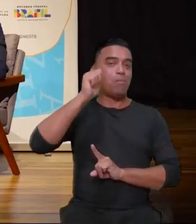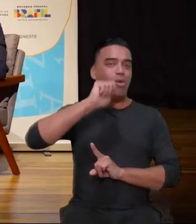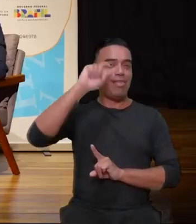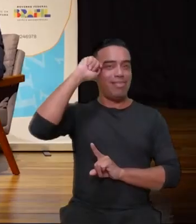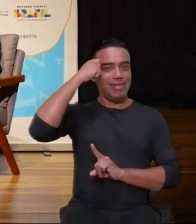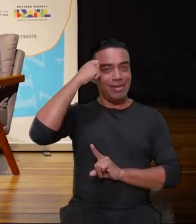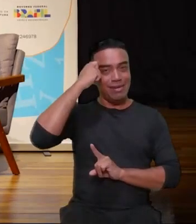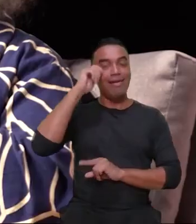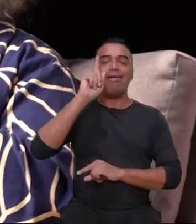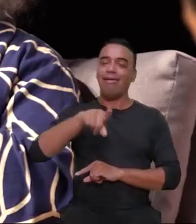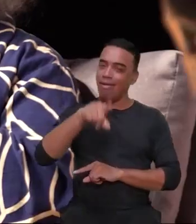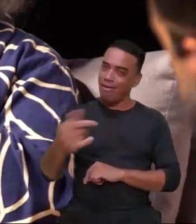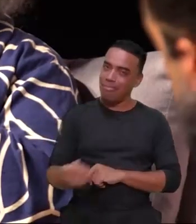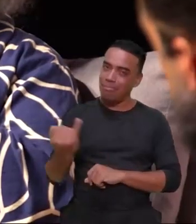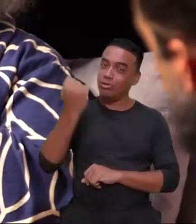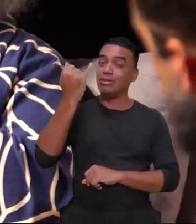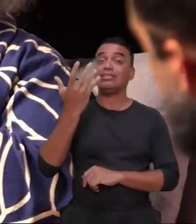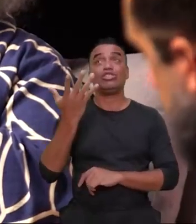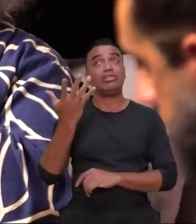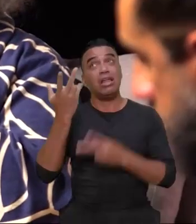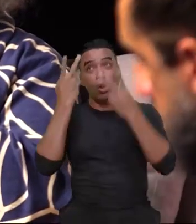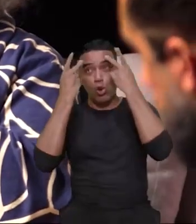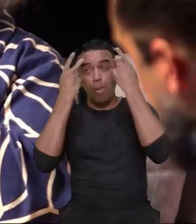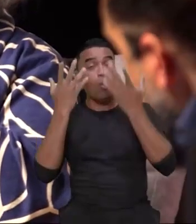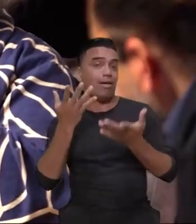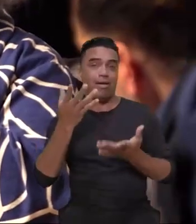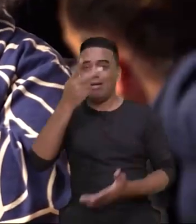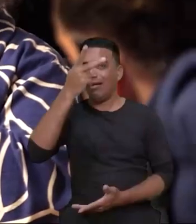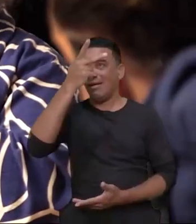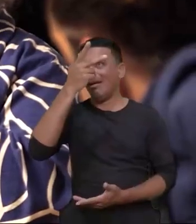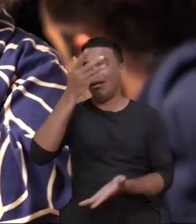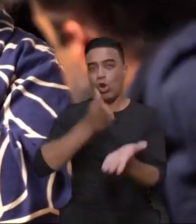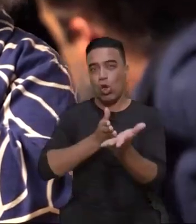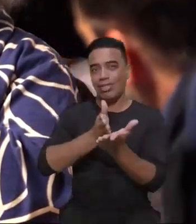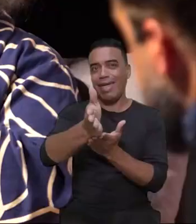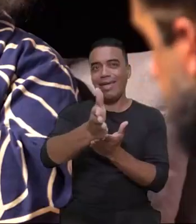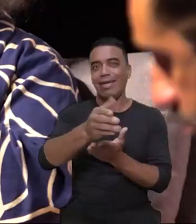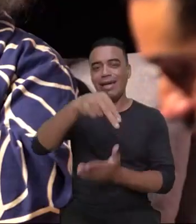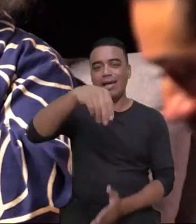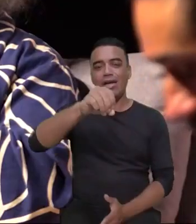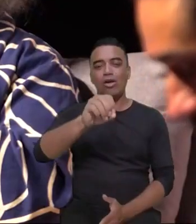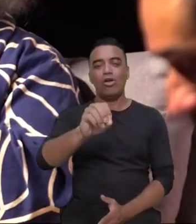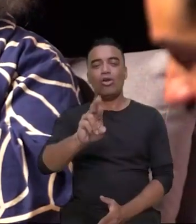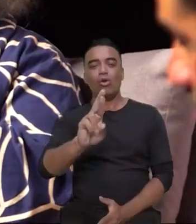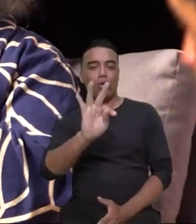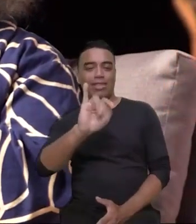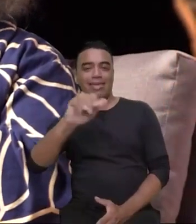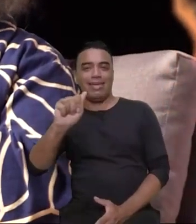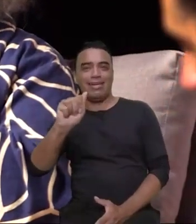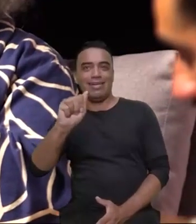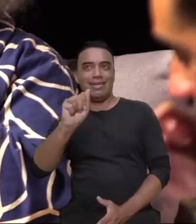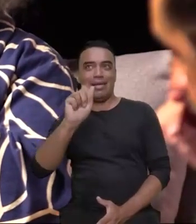negras. Isso é muito importante, porque, normalmente, quem norteia, aí a própria palavra é nortear,